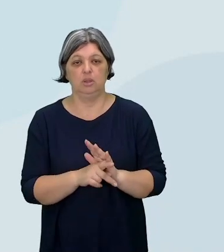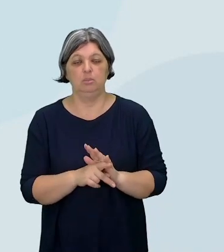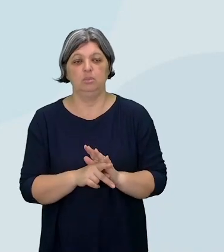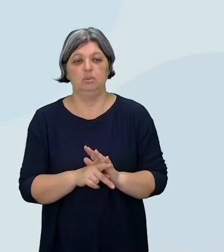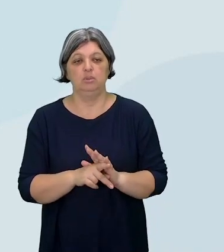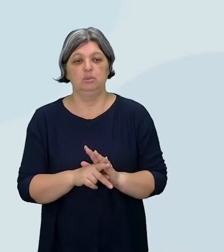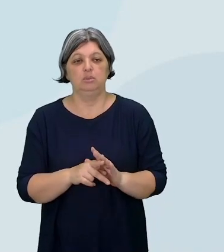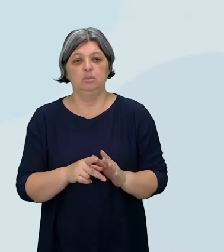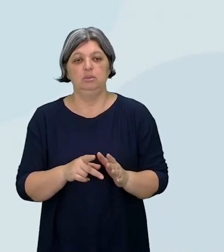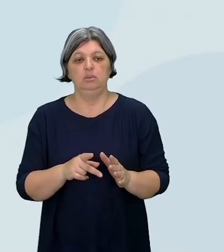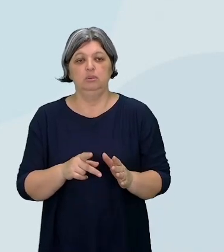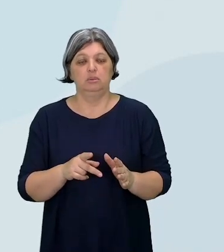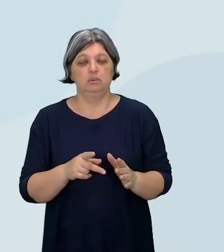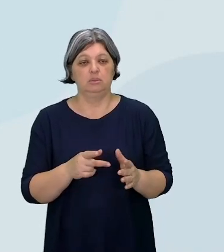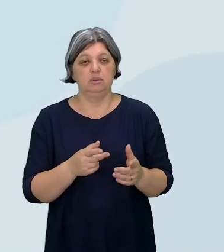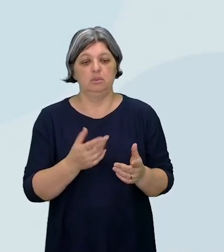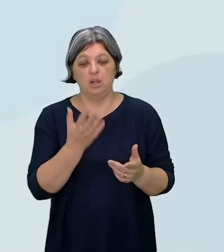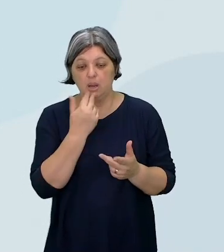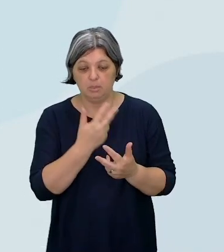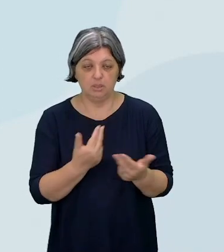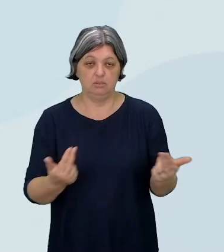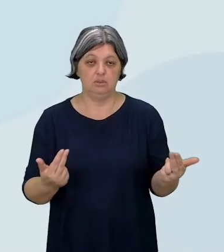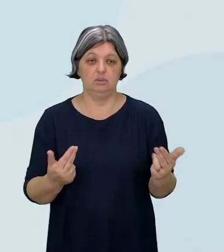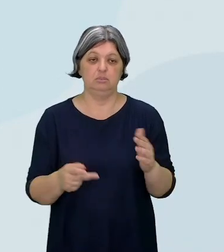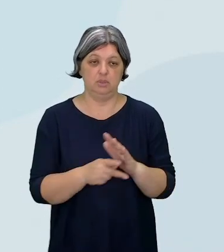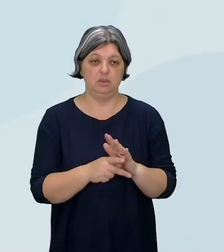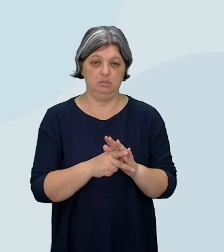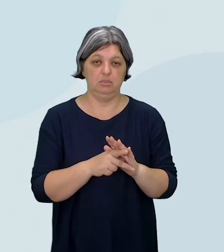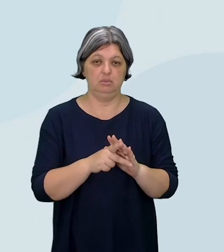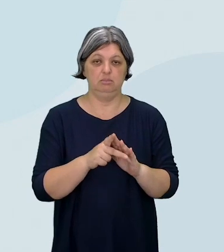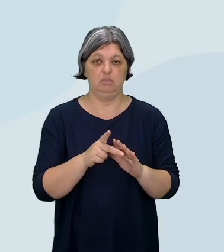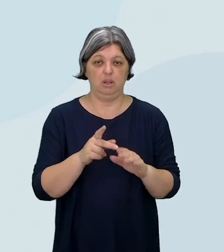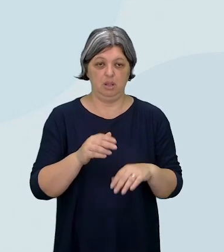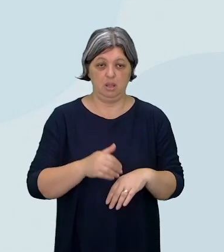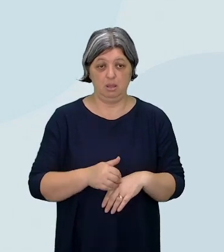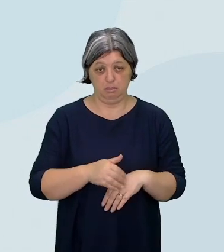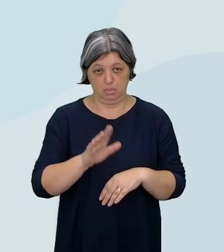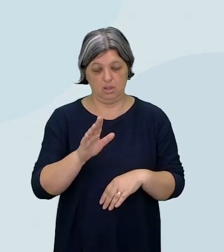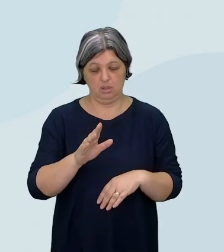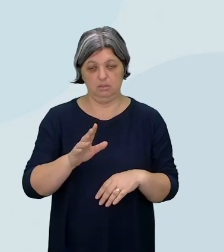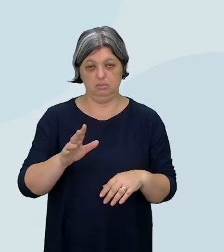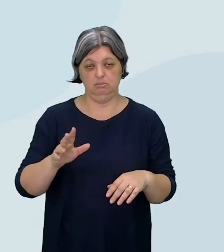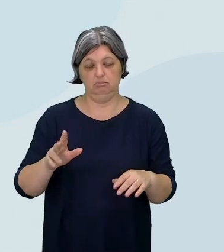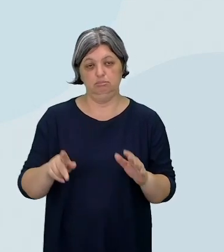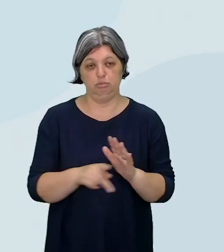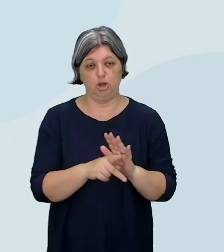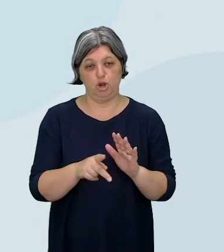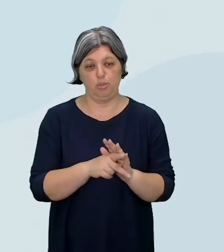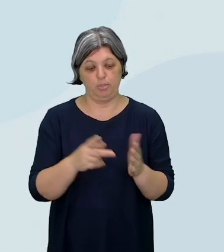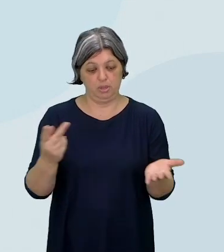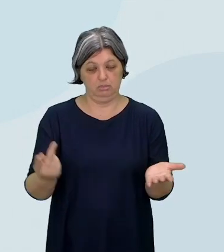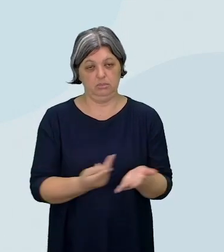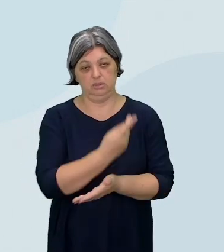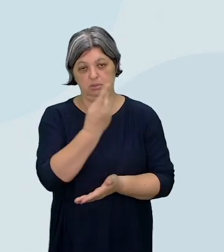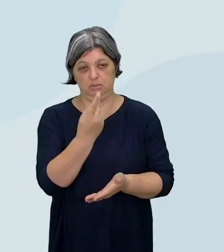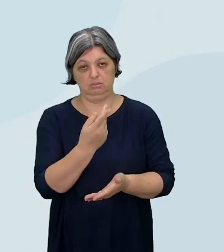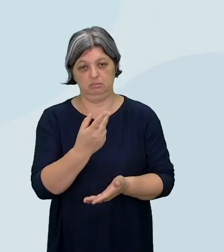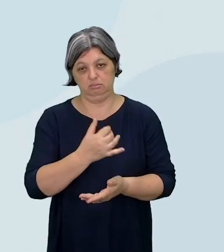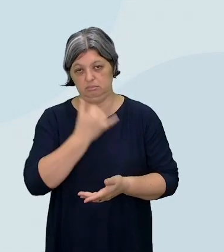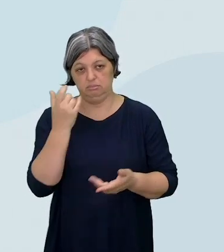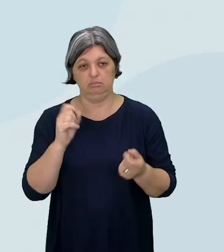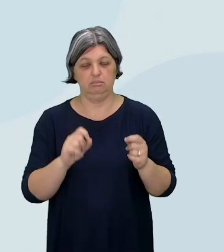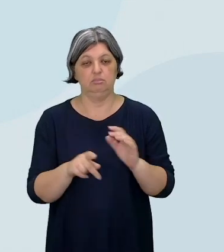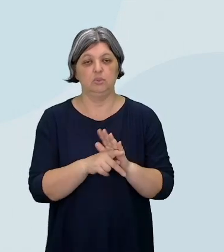o abastecimento instável aumenta, né, potencializa desastre. E aí eu coloco uma melhor distribuição para as pessoas em regiões